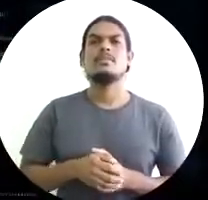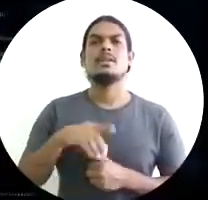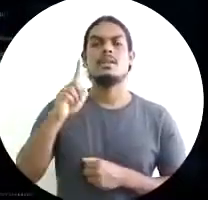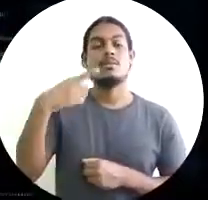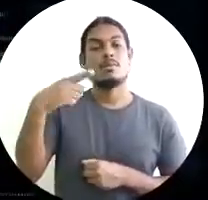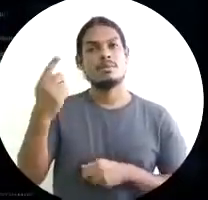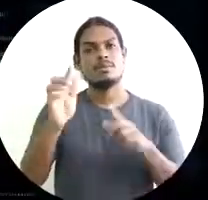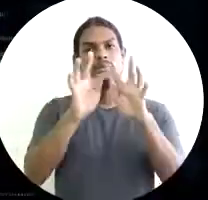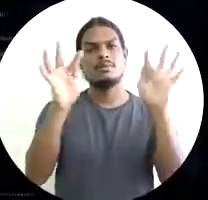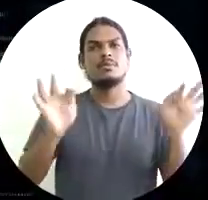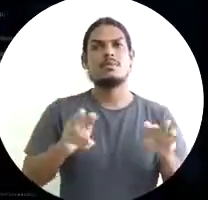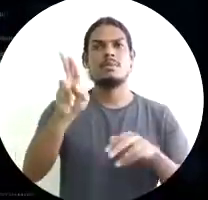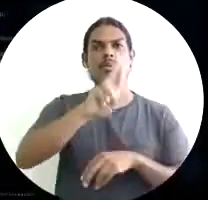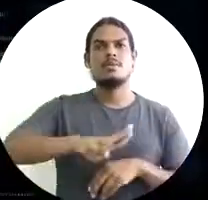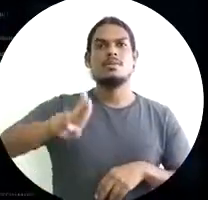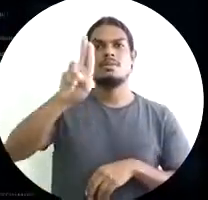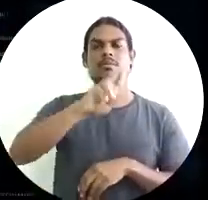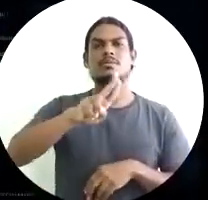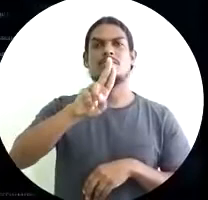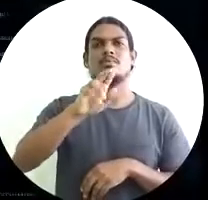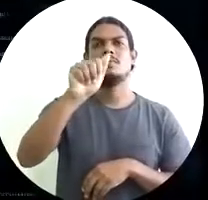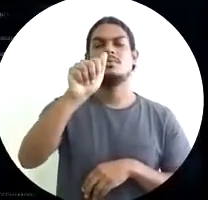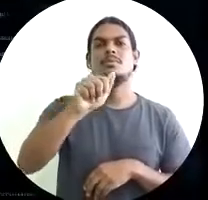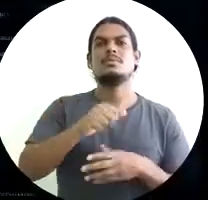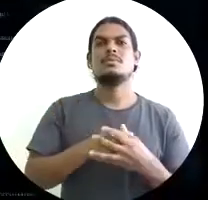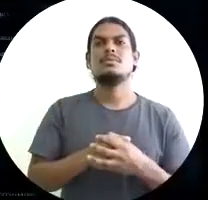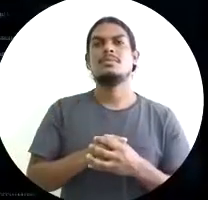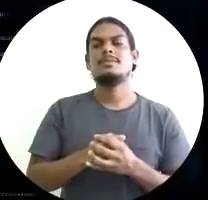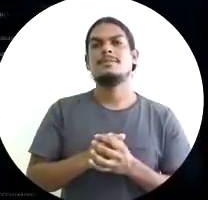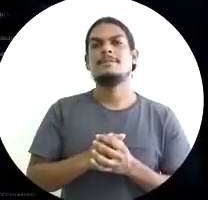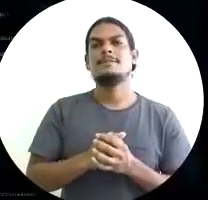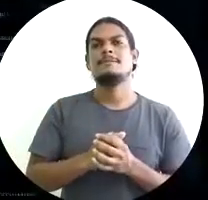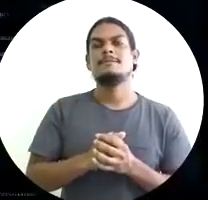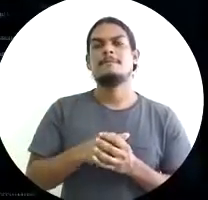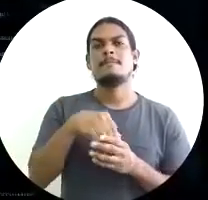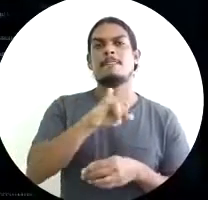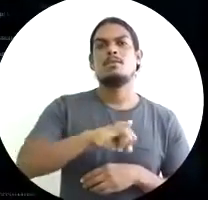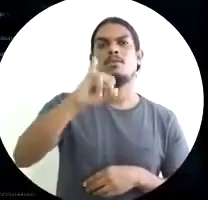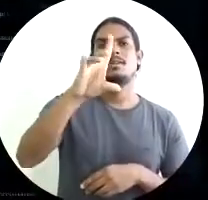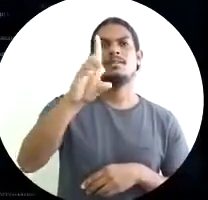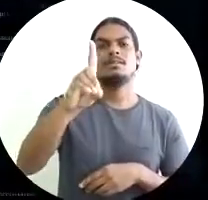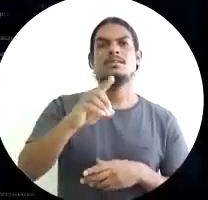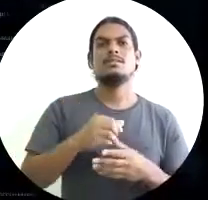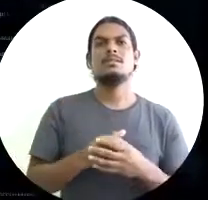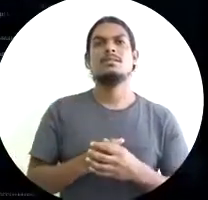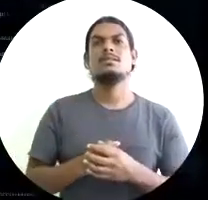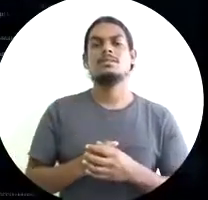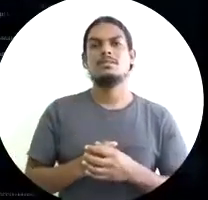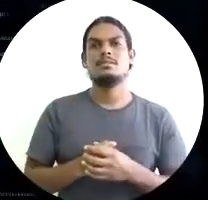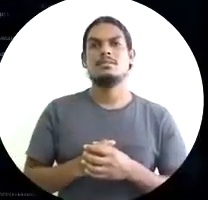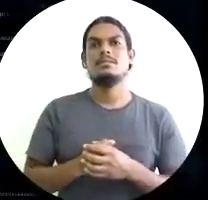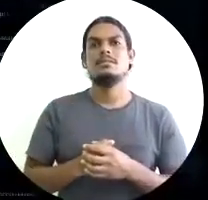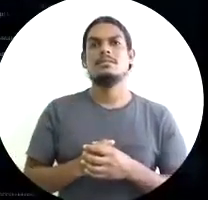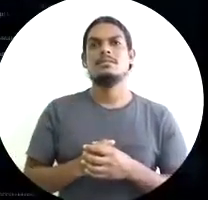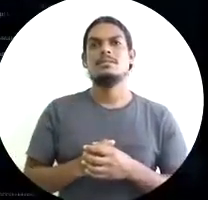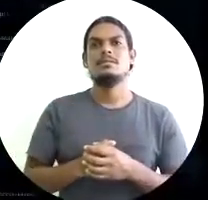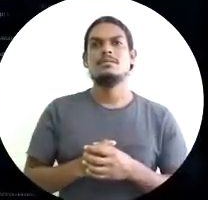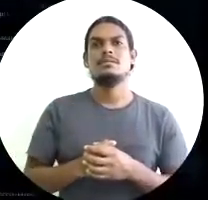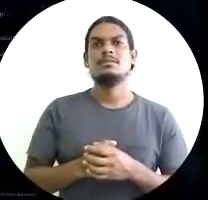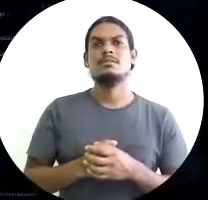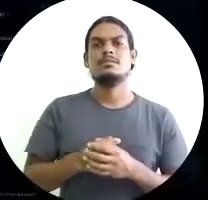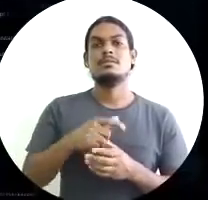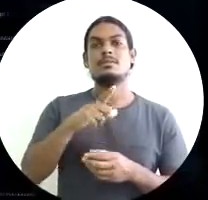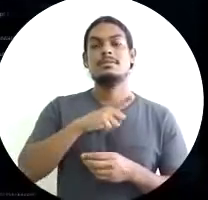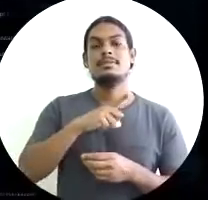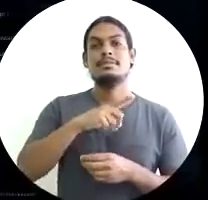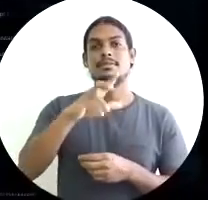é usando o atributo ID. O atributo ID, ele vai ser, por exemplo, se a gente tiver uma